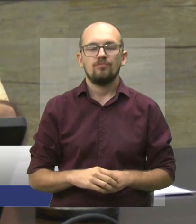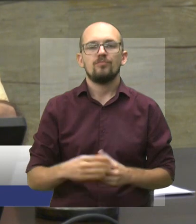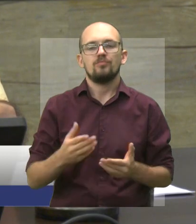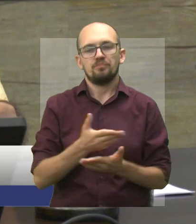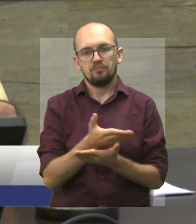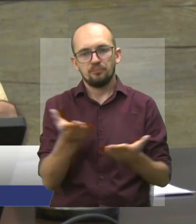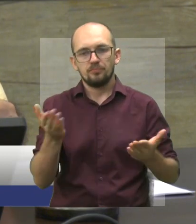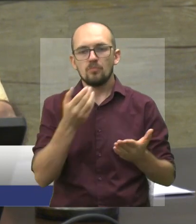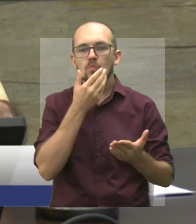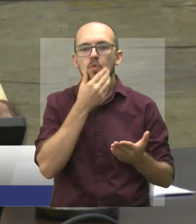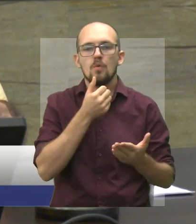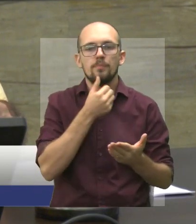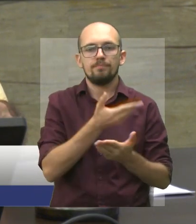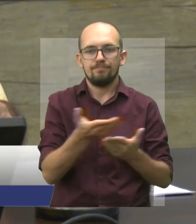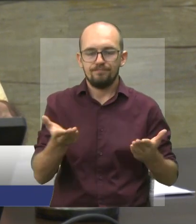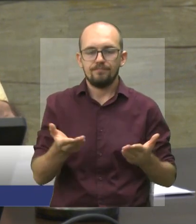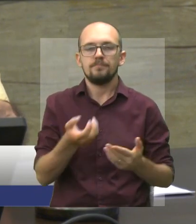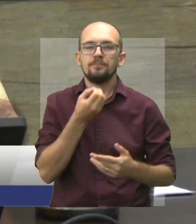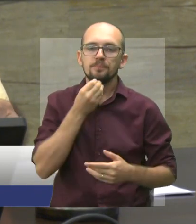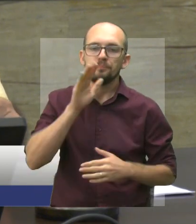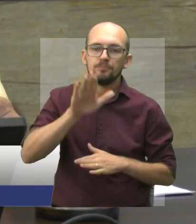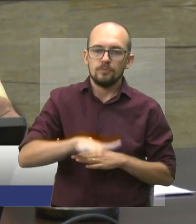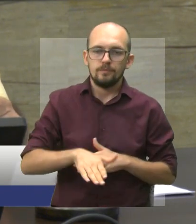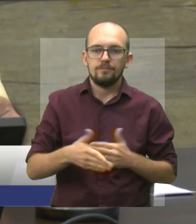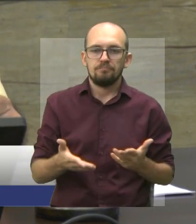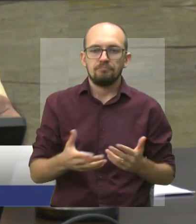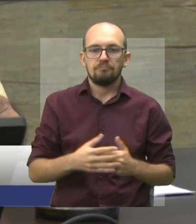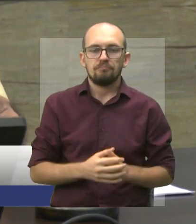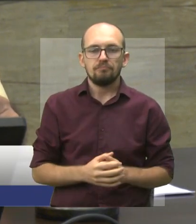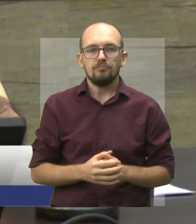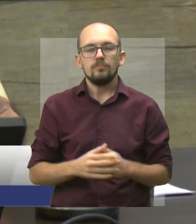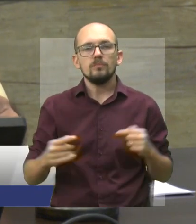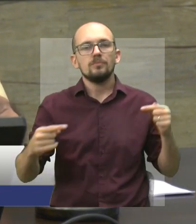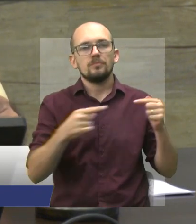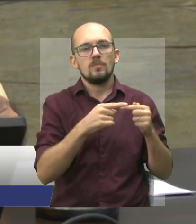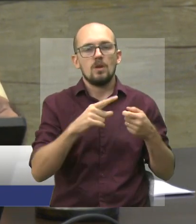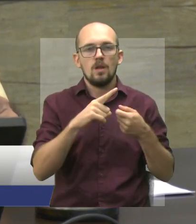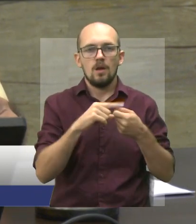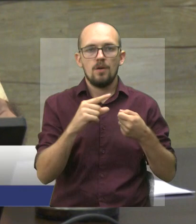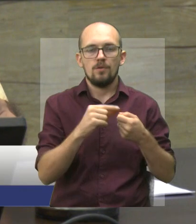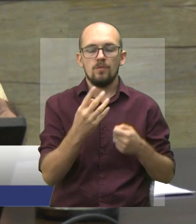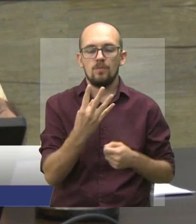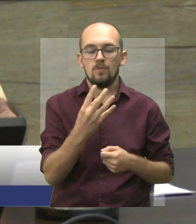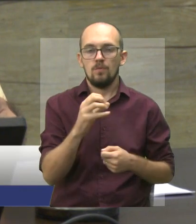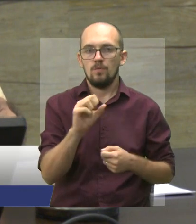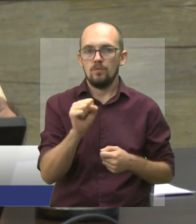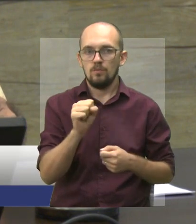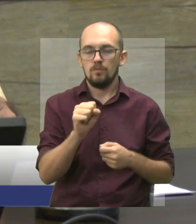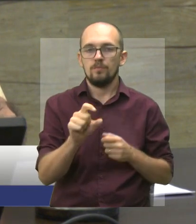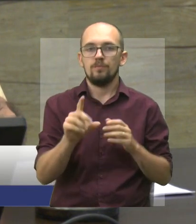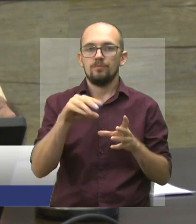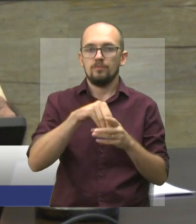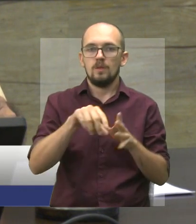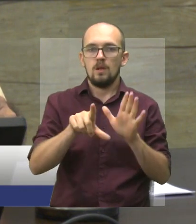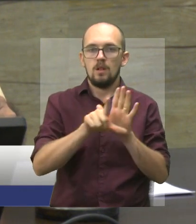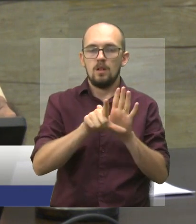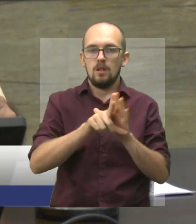Senhoras e senhores, boa tarde. Em cumprimento ao artigo 48 da Lei